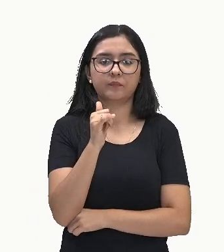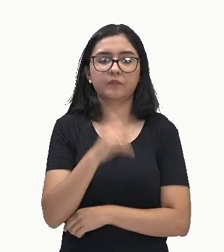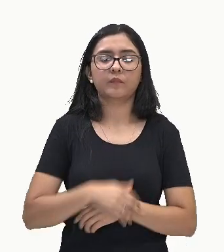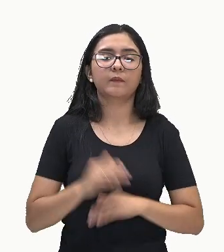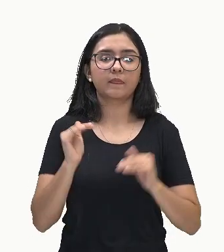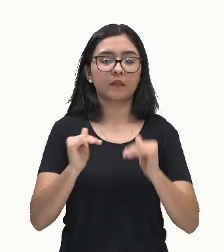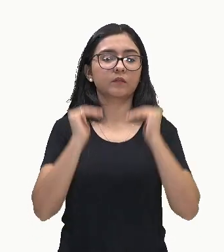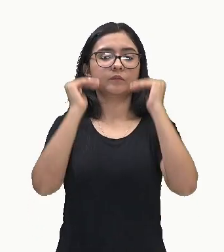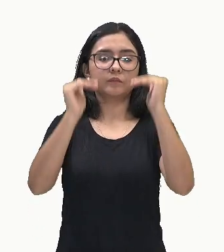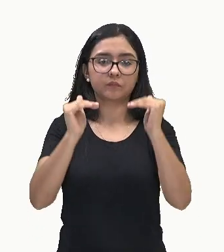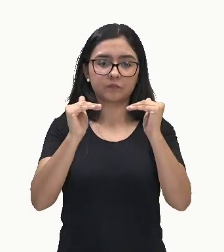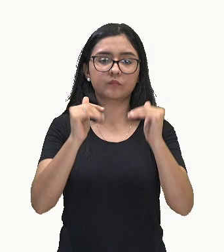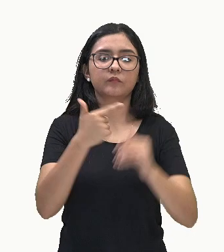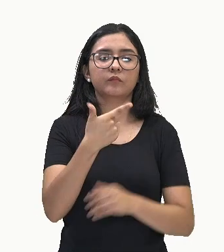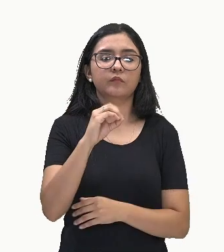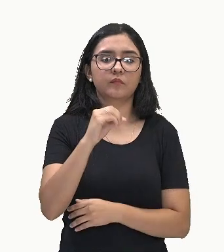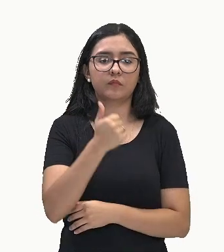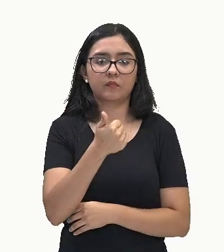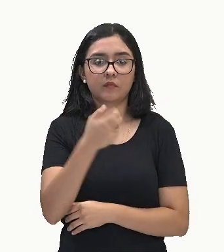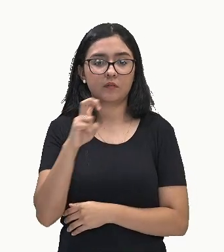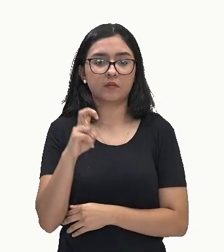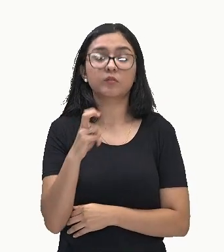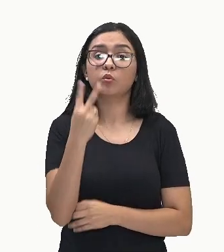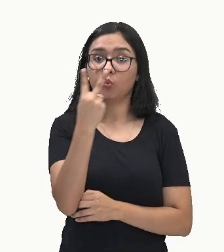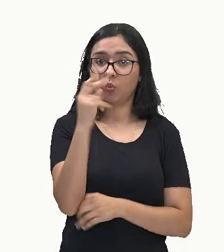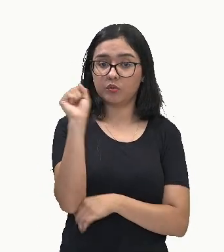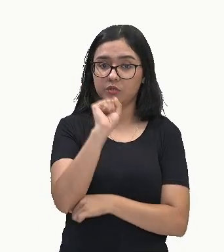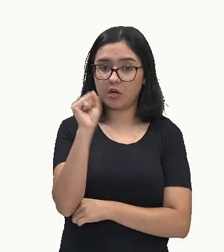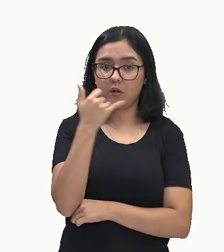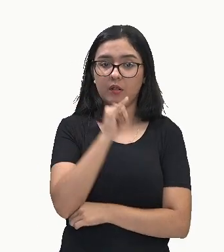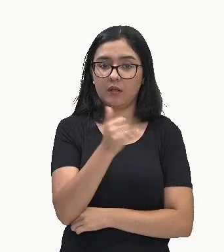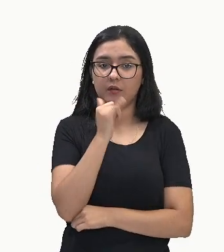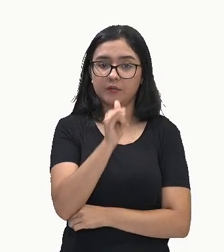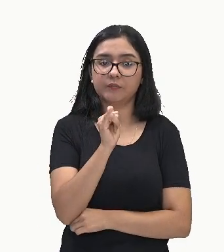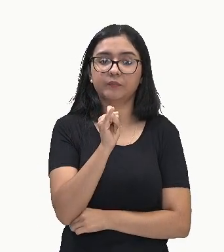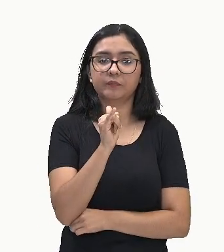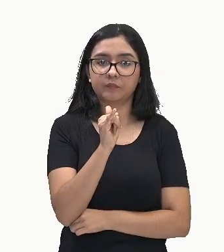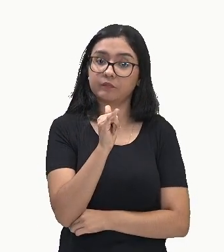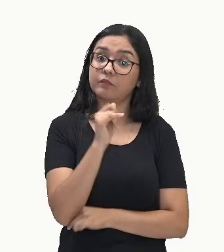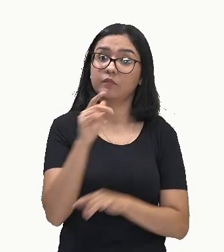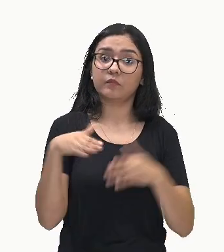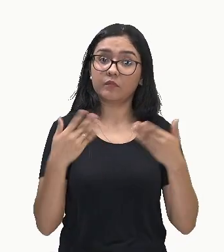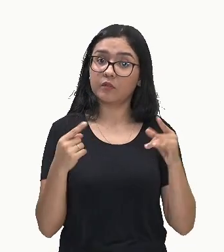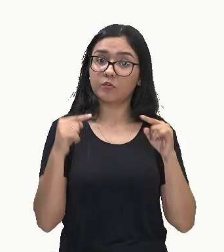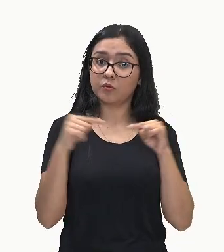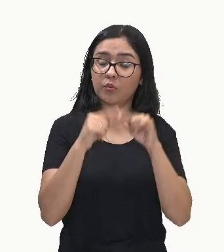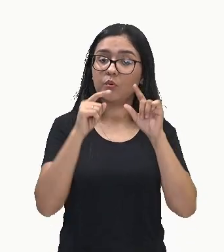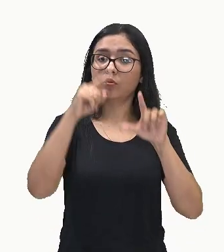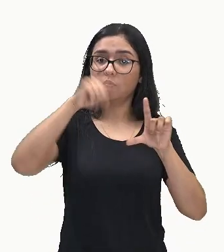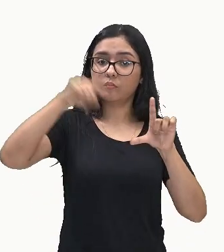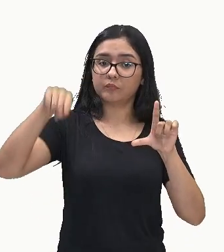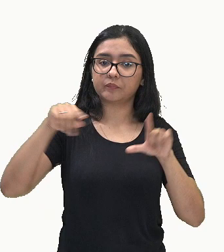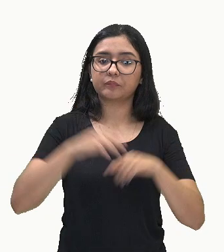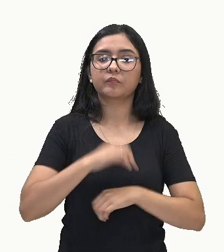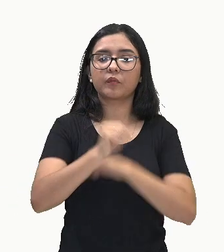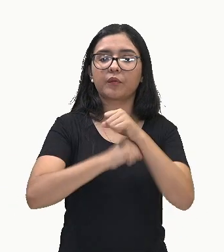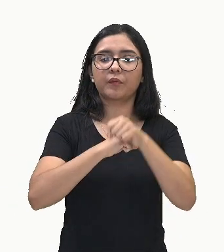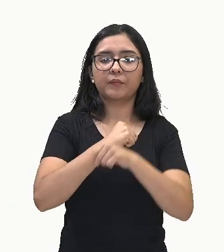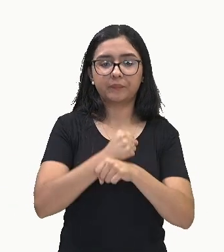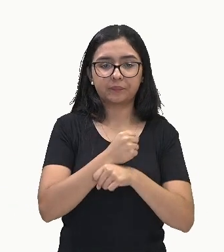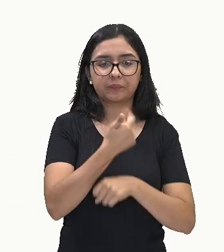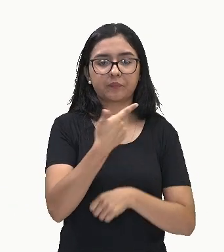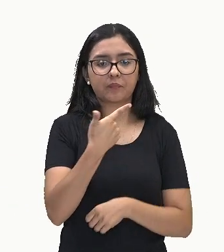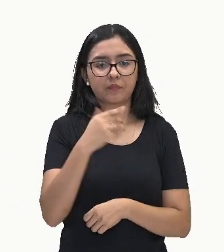2015 duas unidades né De acordo com o gráfico em 2016